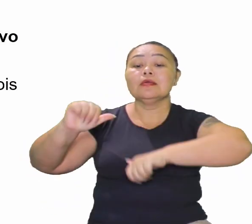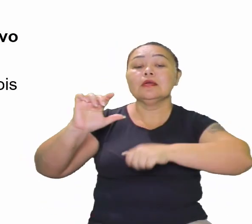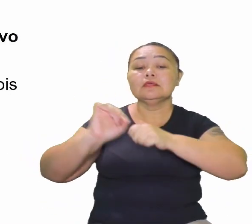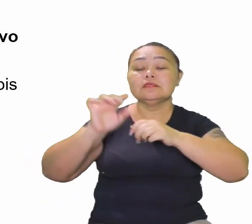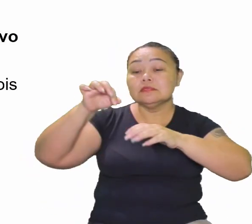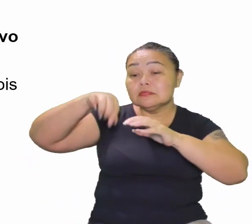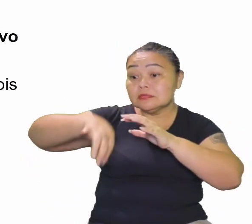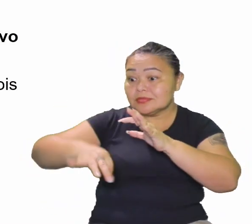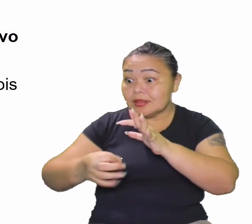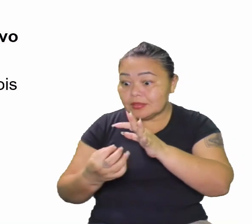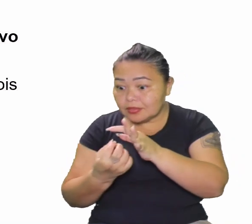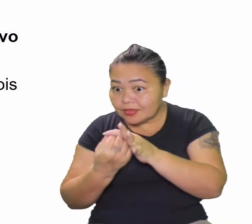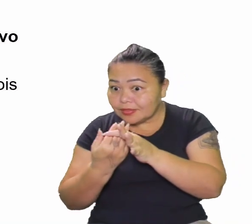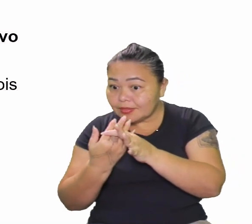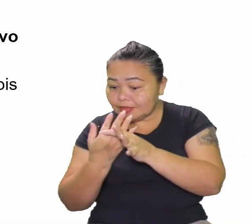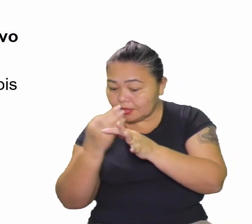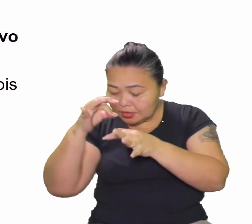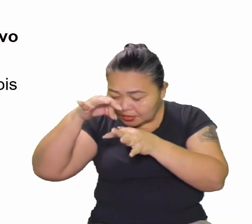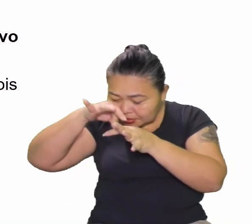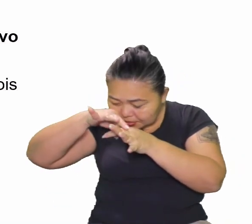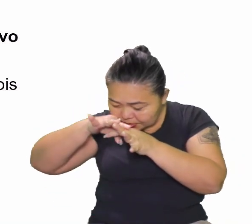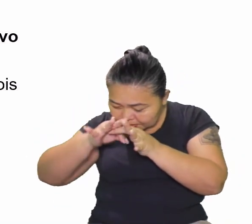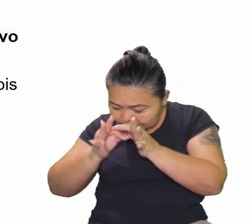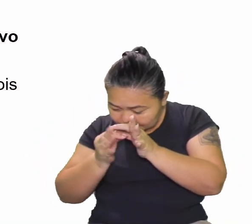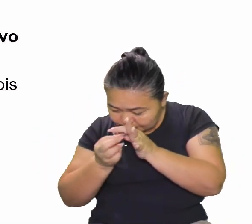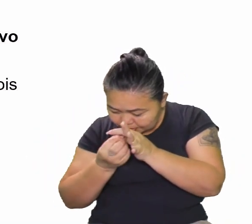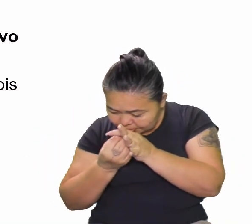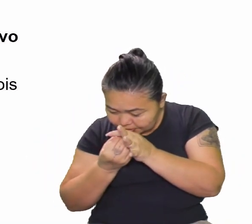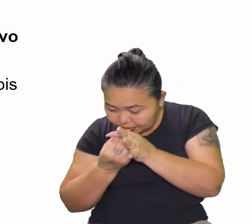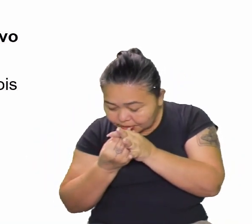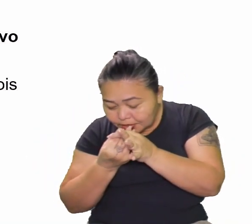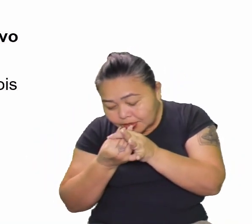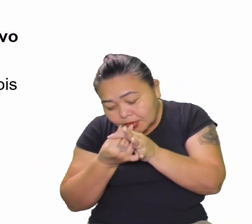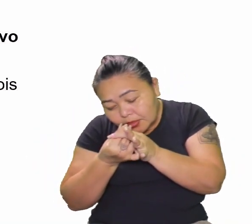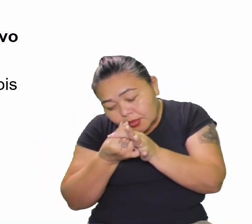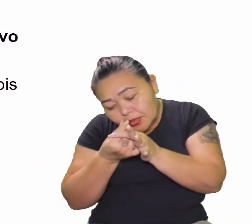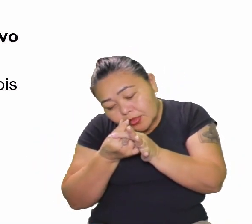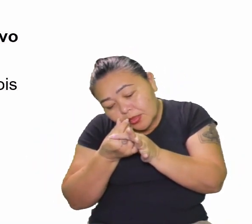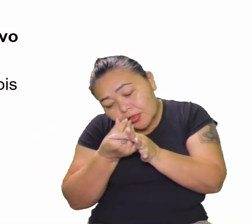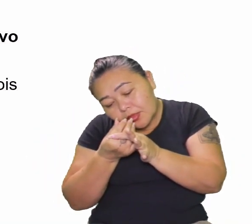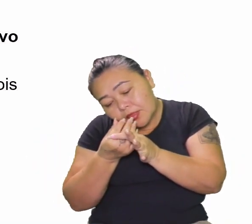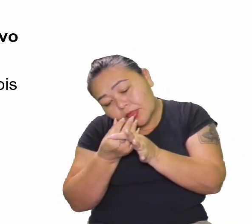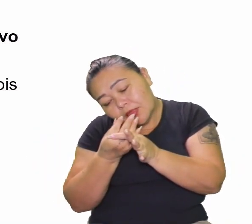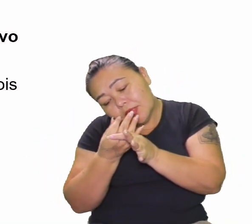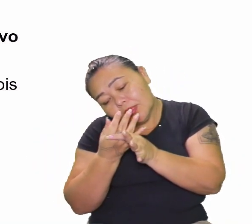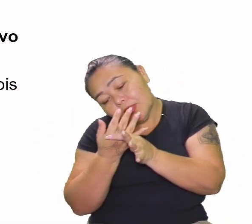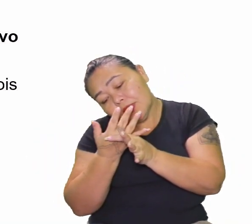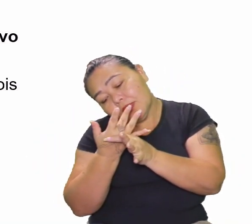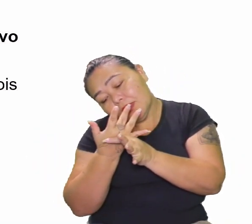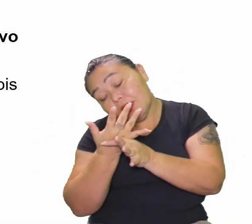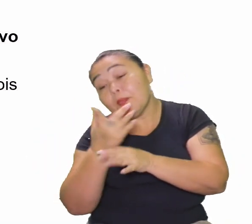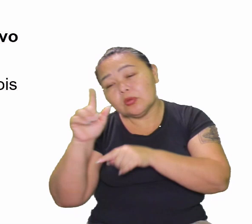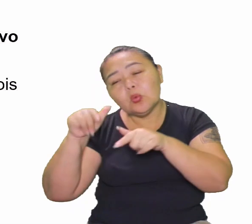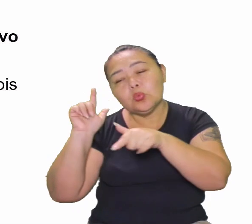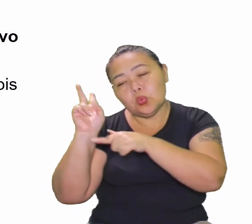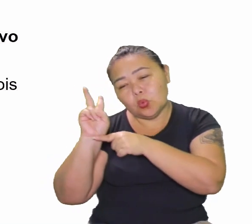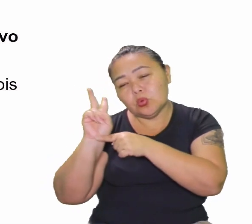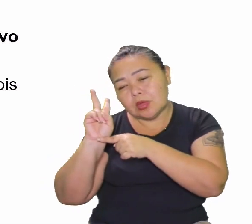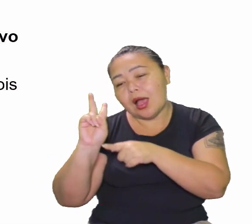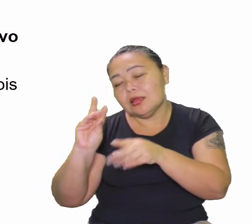germinativo dessas sementes. Então, quando elas começarem a germinar, depois de todo esse cuidado que você teve na